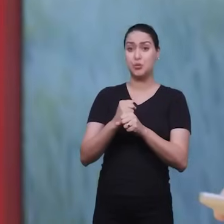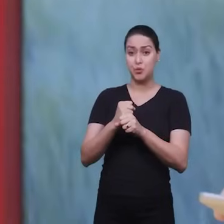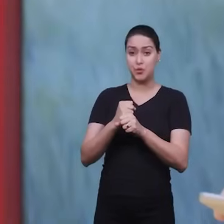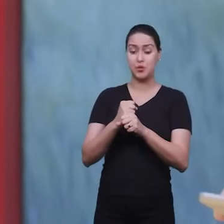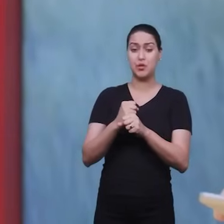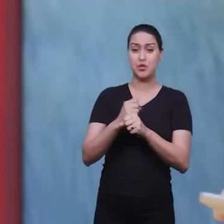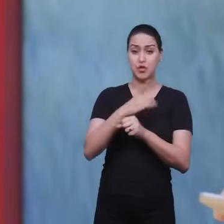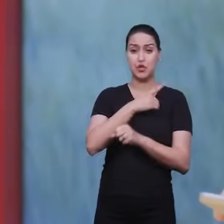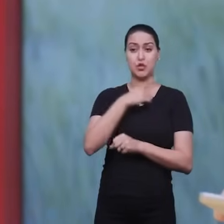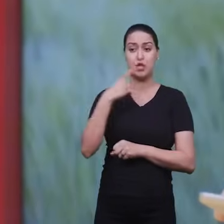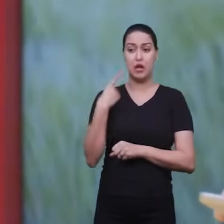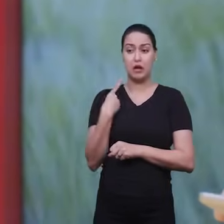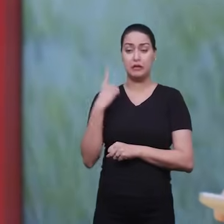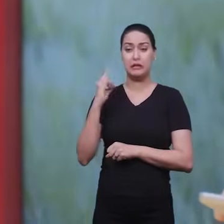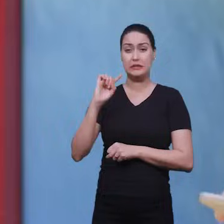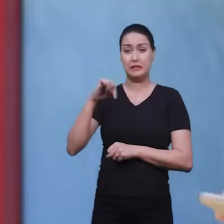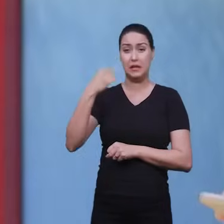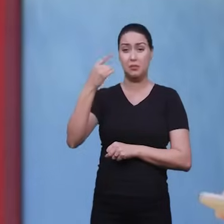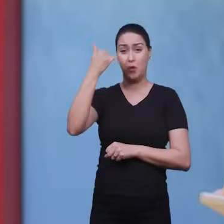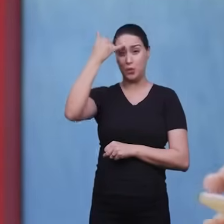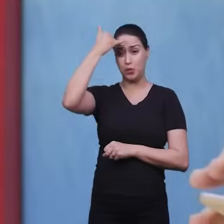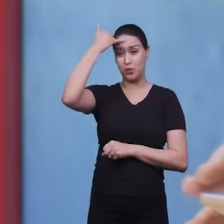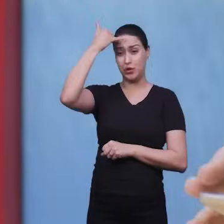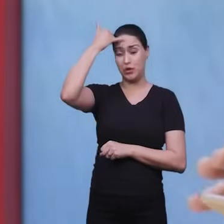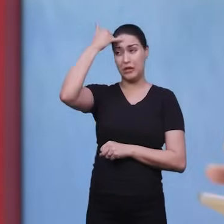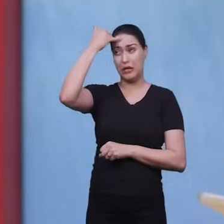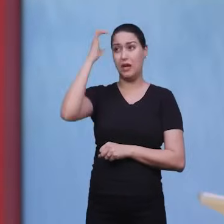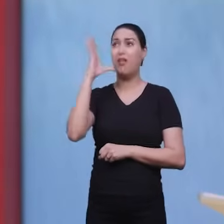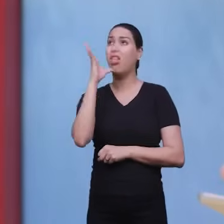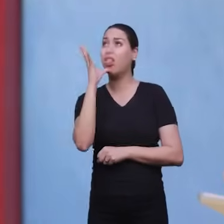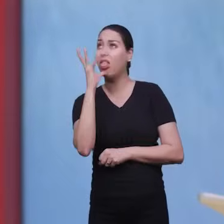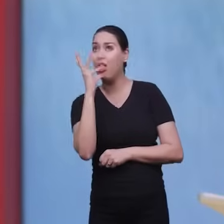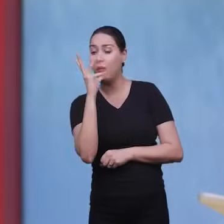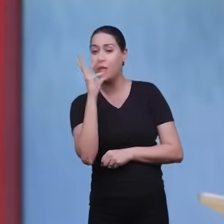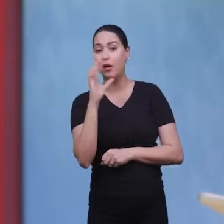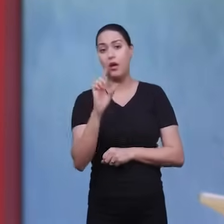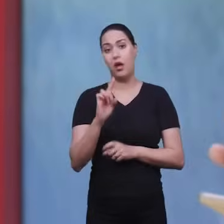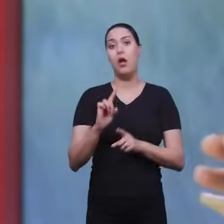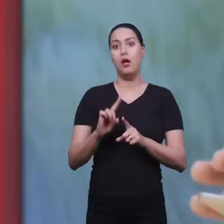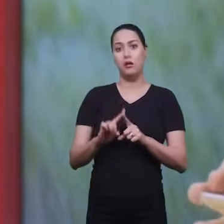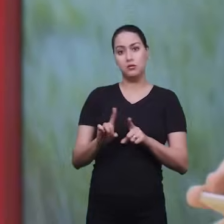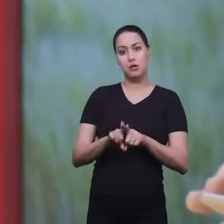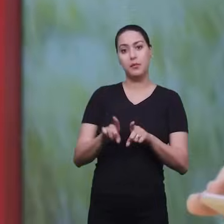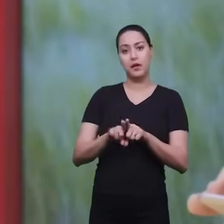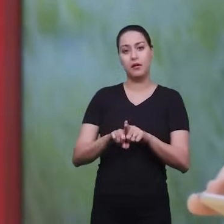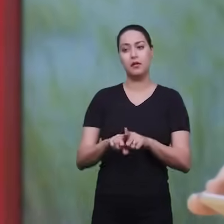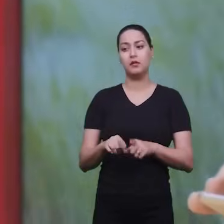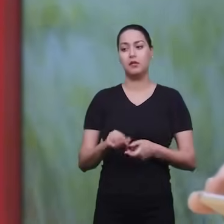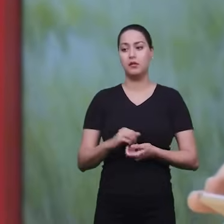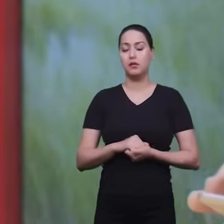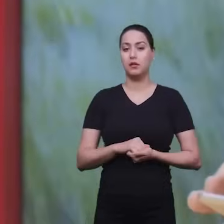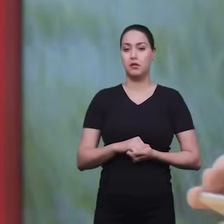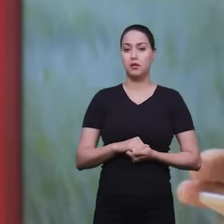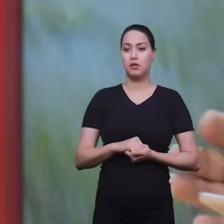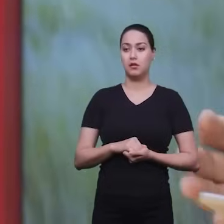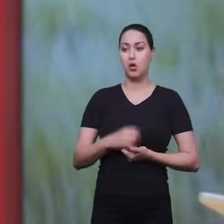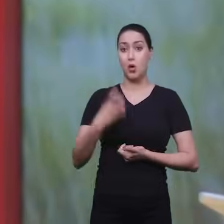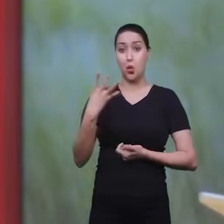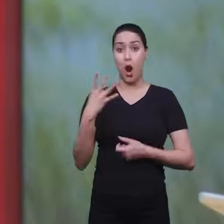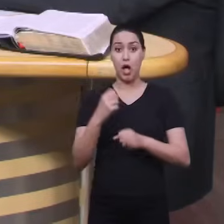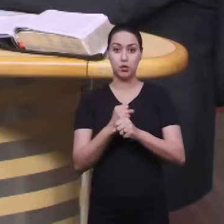eu fugiu também demorei para ser ordenado porque eu demorei que eu digo assim no sentido de você tem gente que um ano já é alternado dois anos já foi